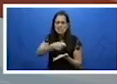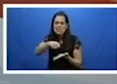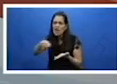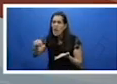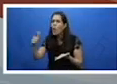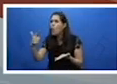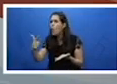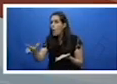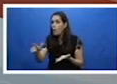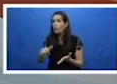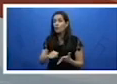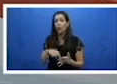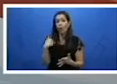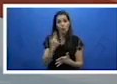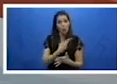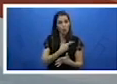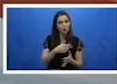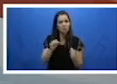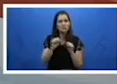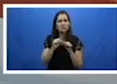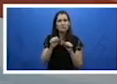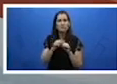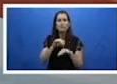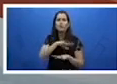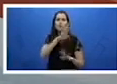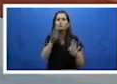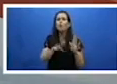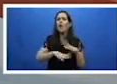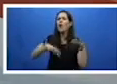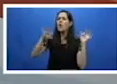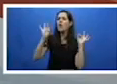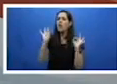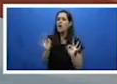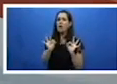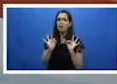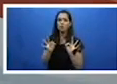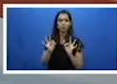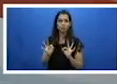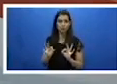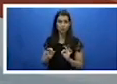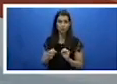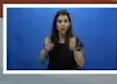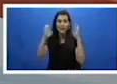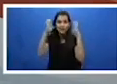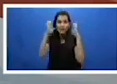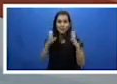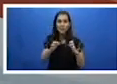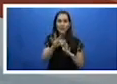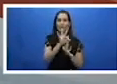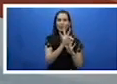tá? Nós seguimos, né, toda a estrutura que nós trabalhamos na nossa aula,